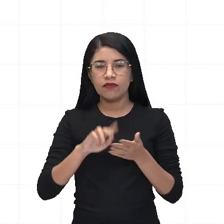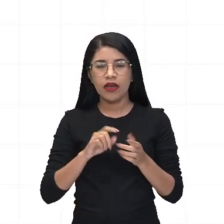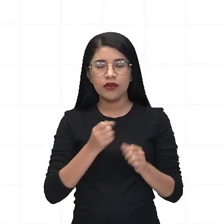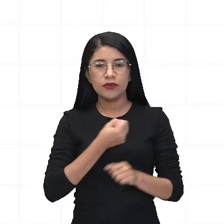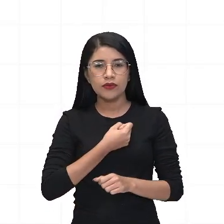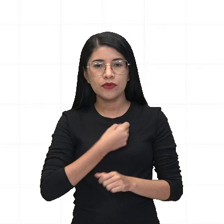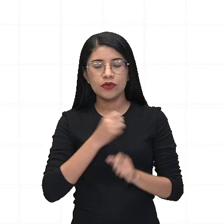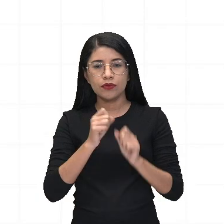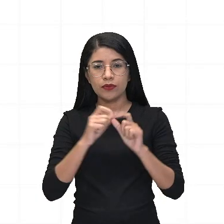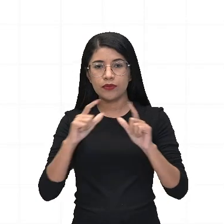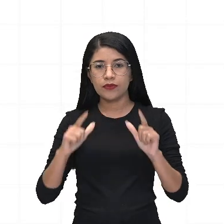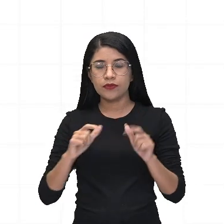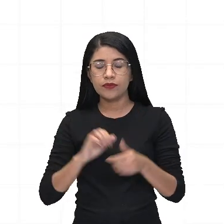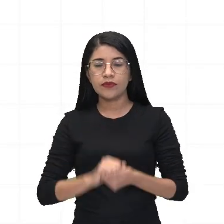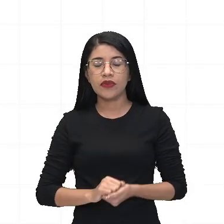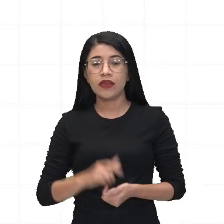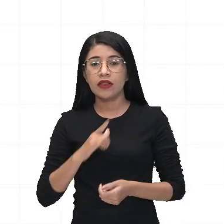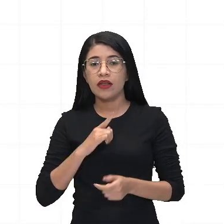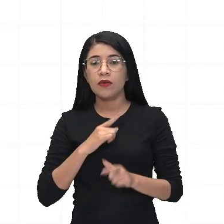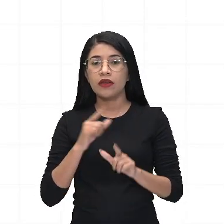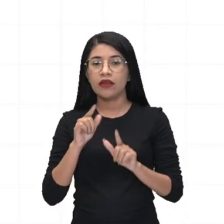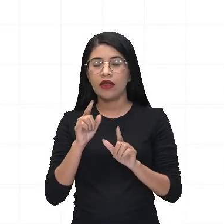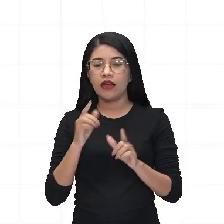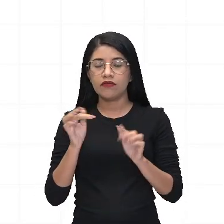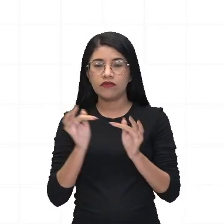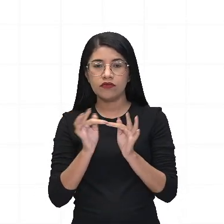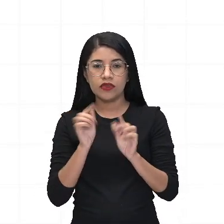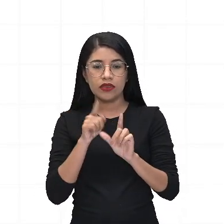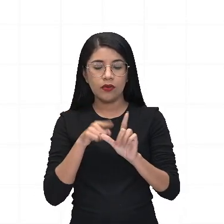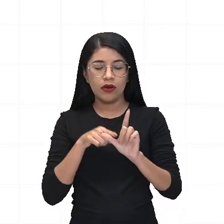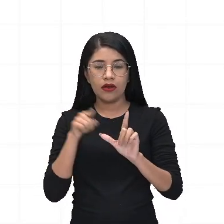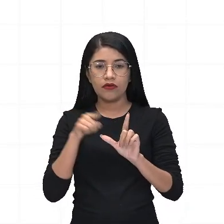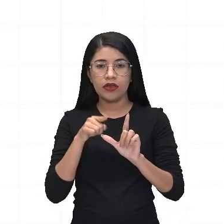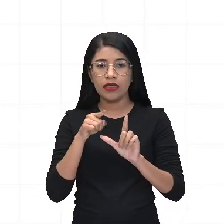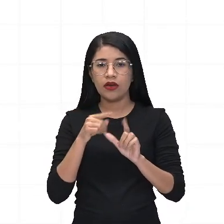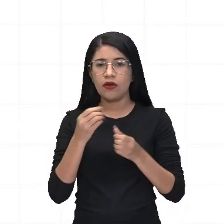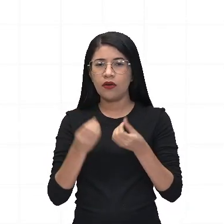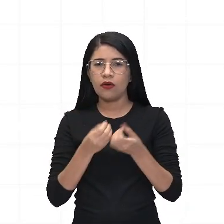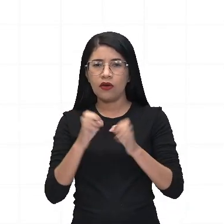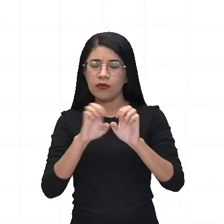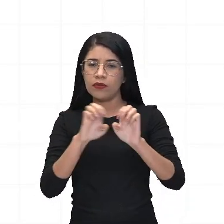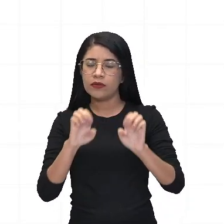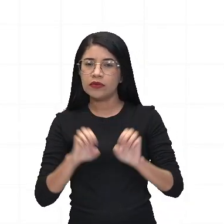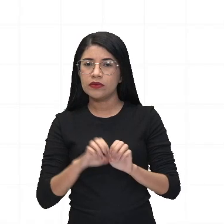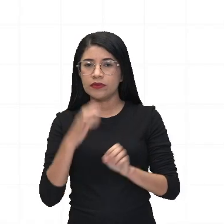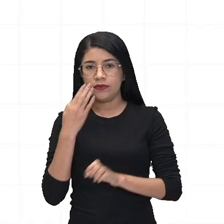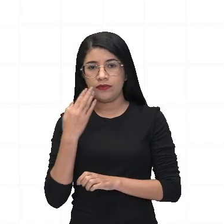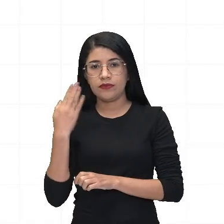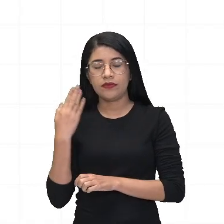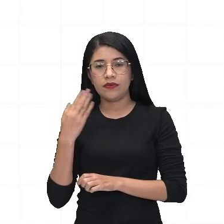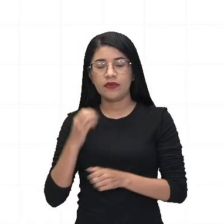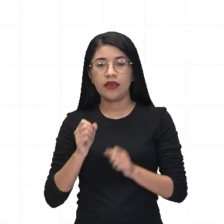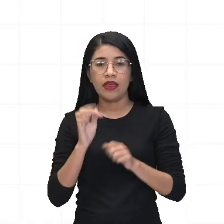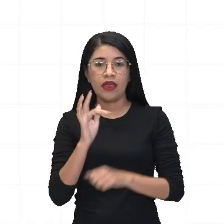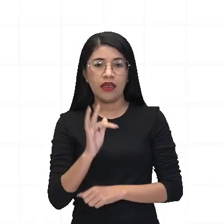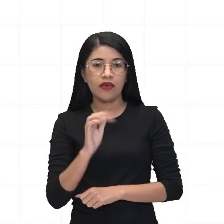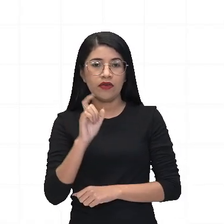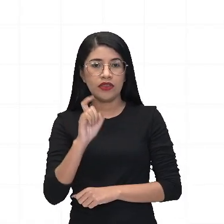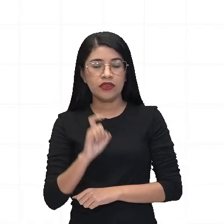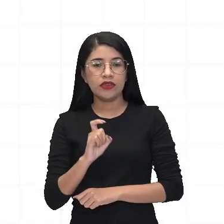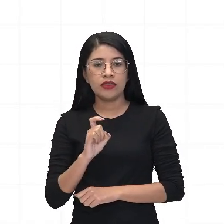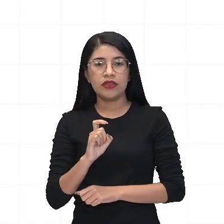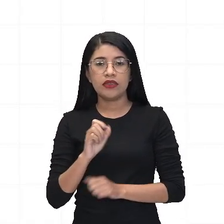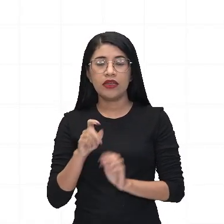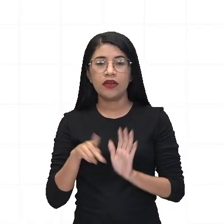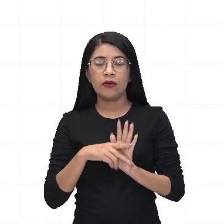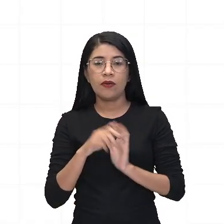nós temos aí na função afim a estrutura dela. Você está vendo aí que a estrutura de uma função afim será f de x igual